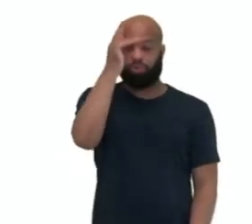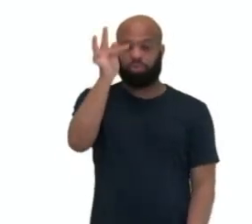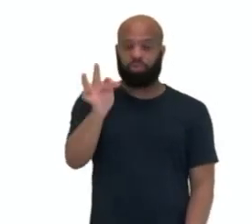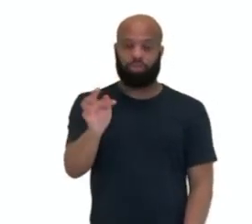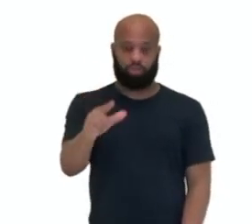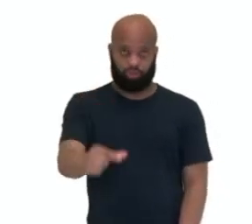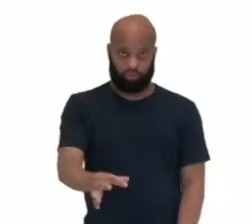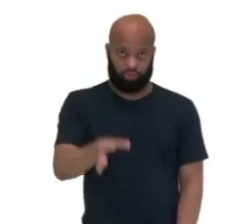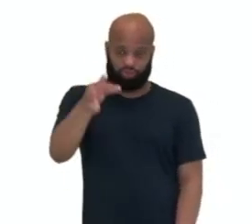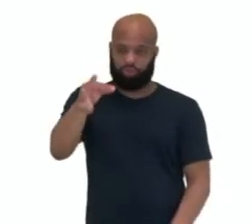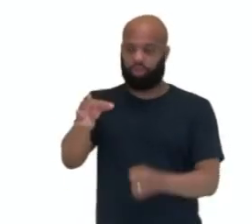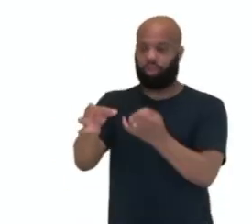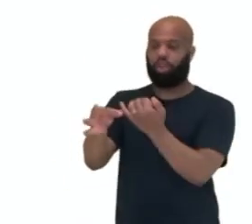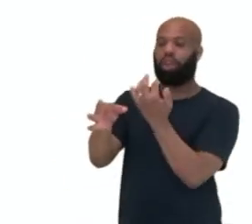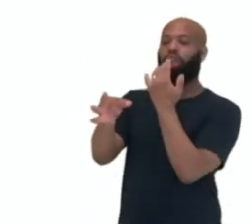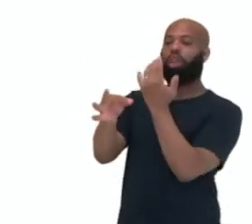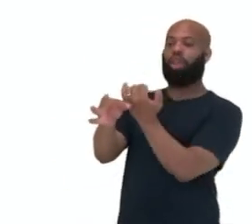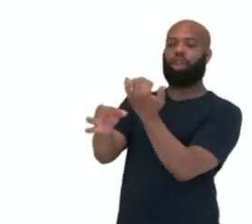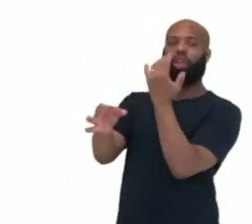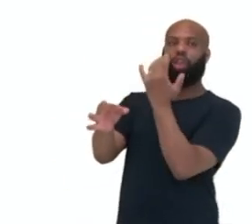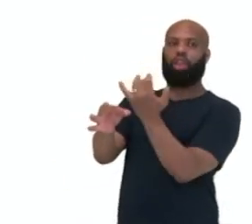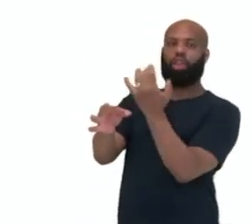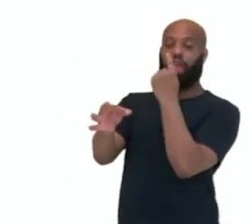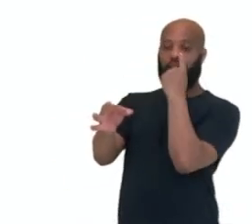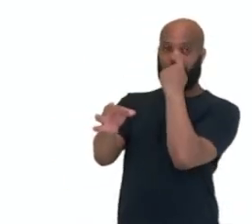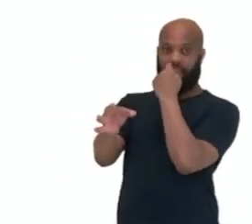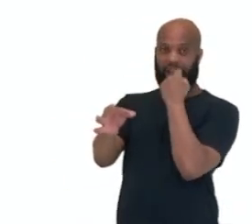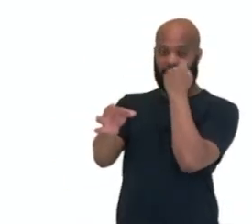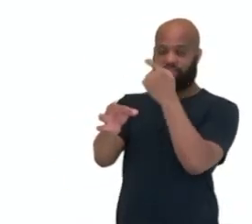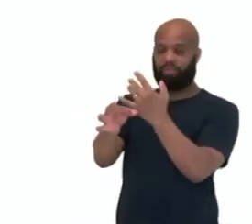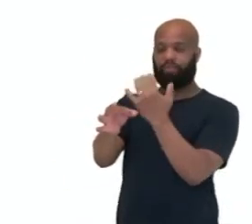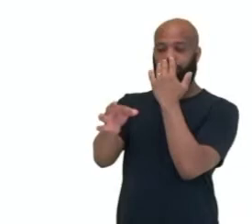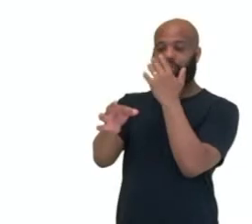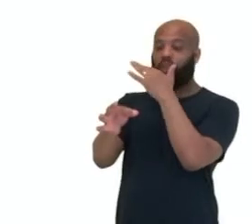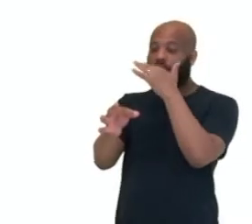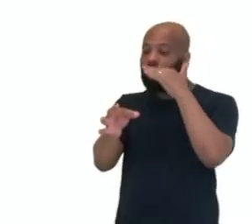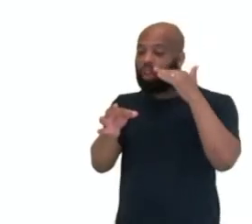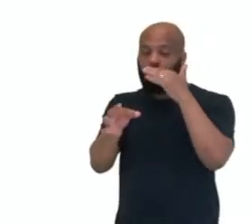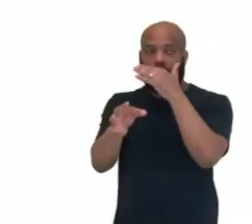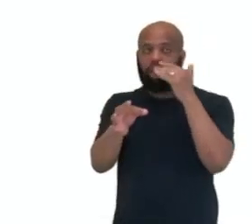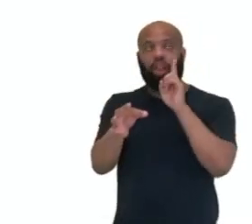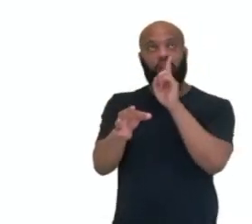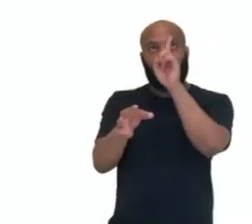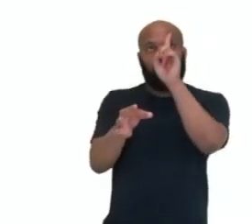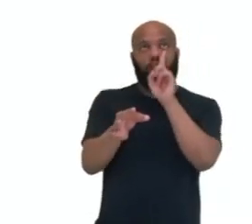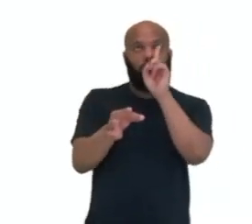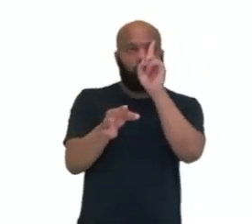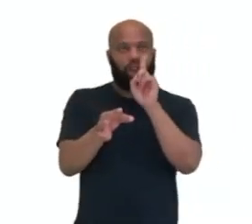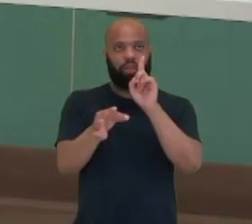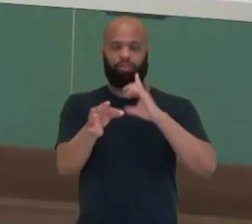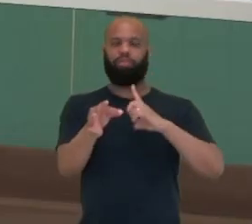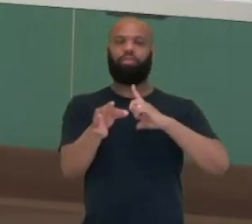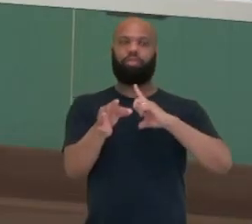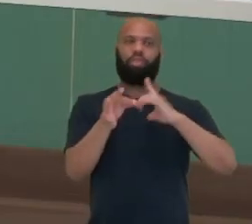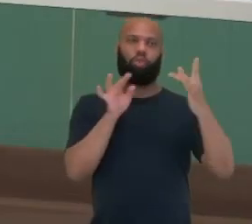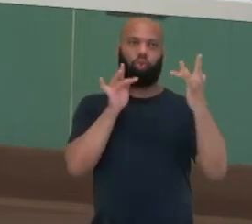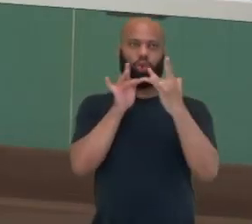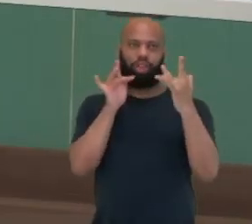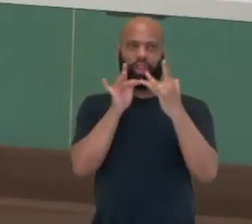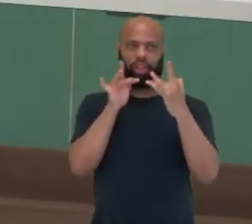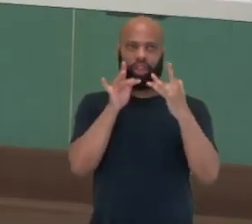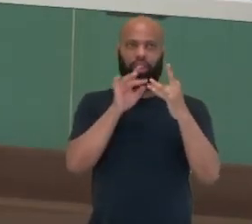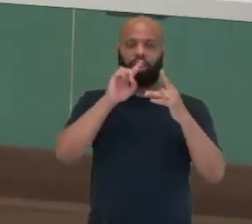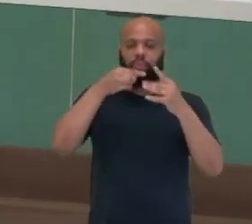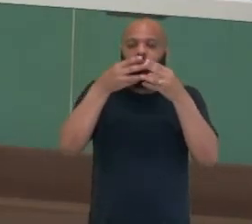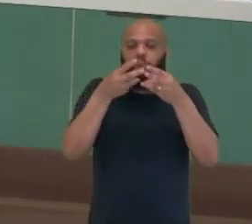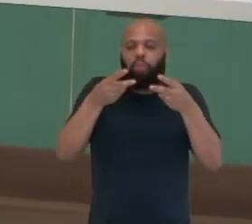inaladas pelo nosso nariz, lembra lá, é o órgão, entram em contato com o muco que reveste esse epitélio e nele se diluem.